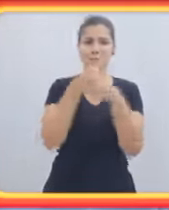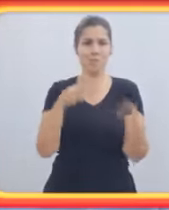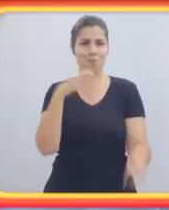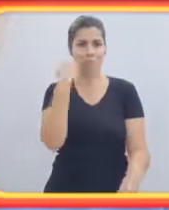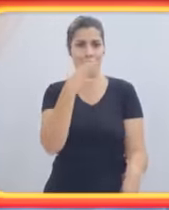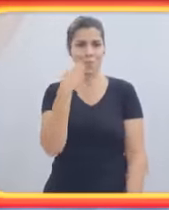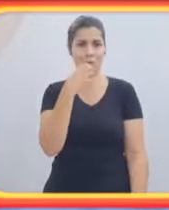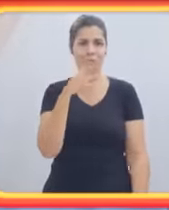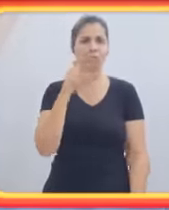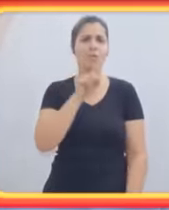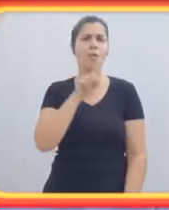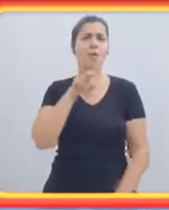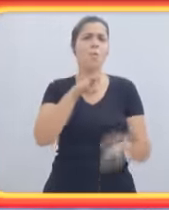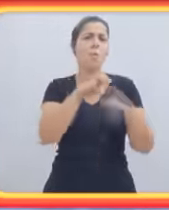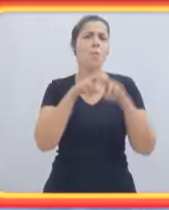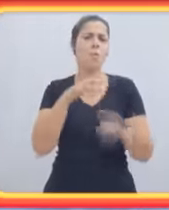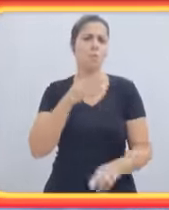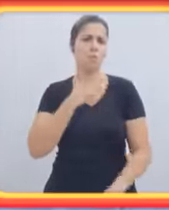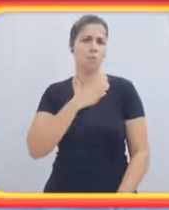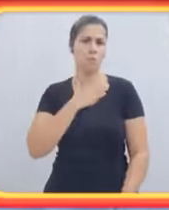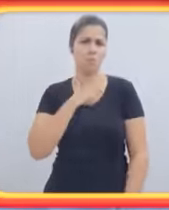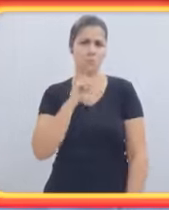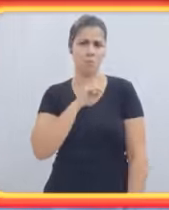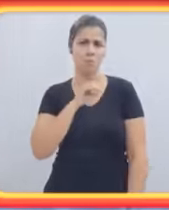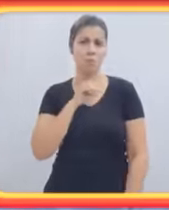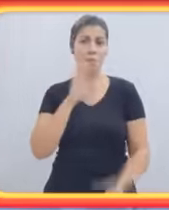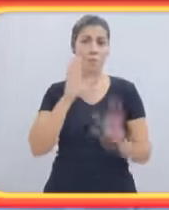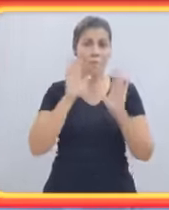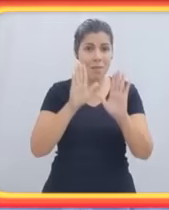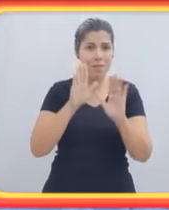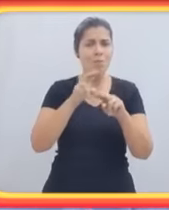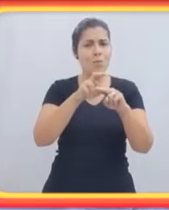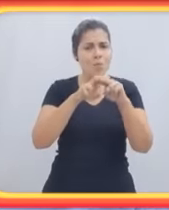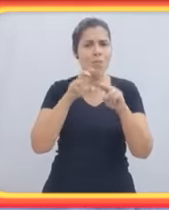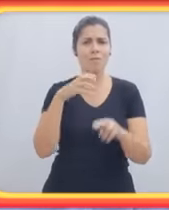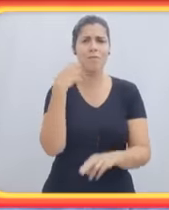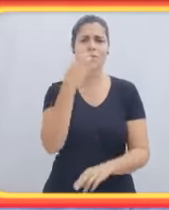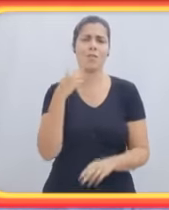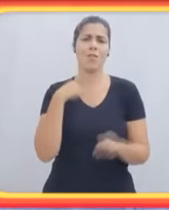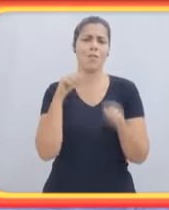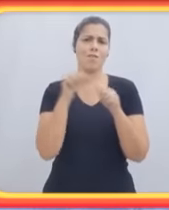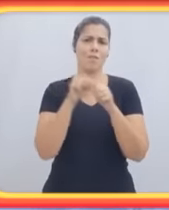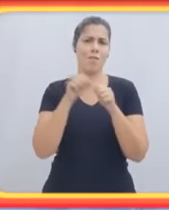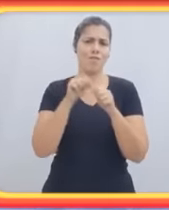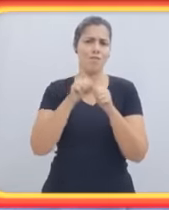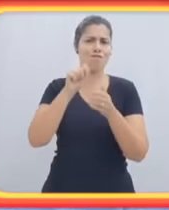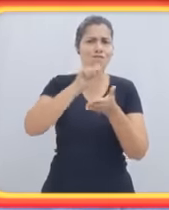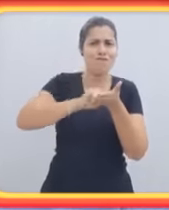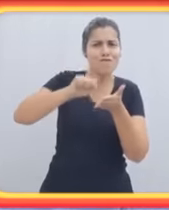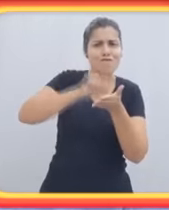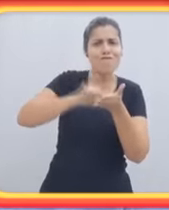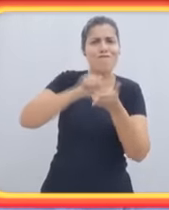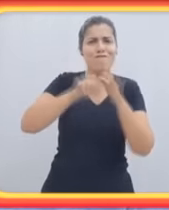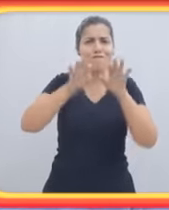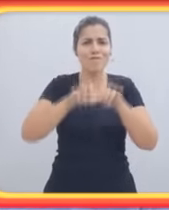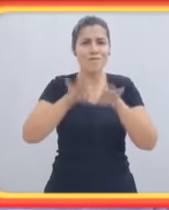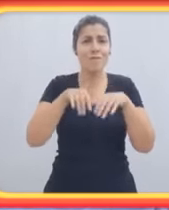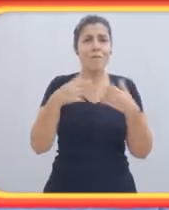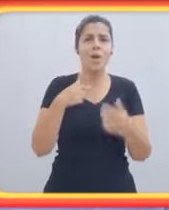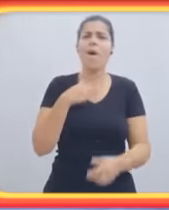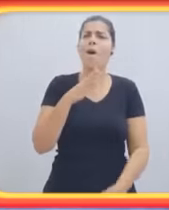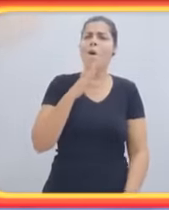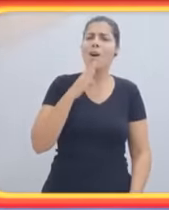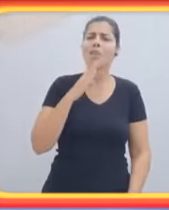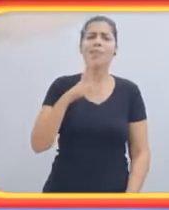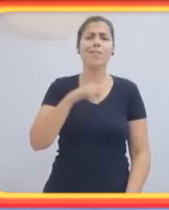que se aproximam de mim e que reotravam uma amizade assim imediata por causa da música, porque